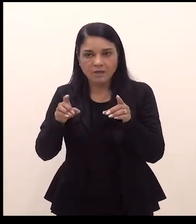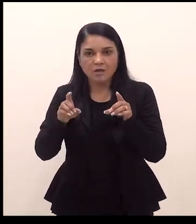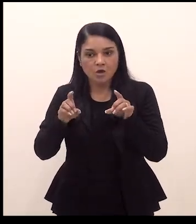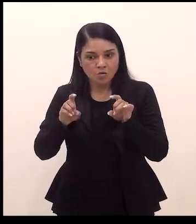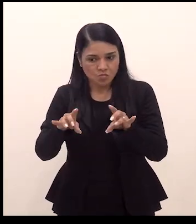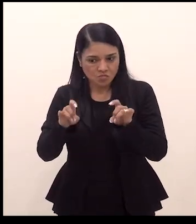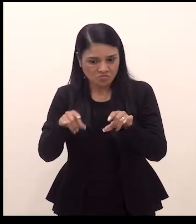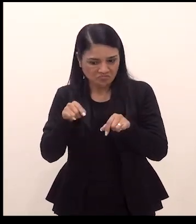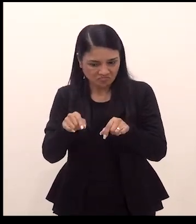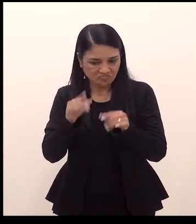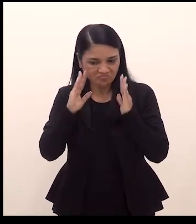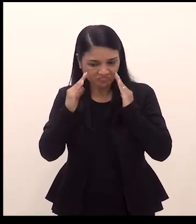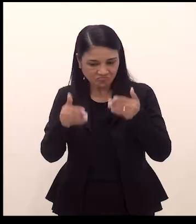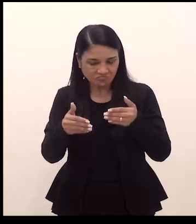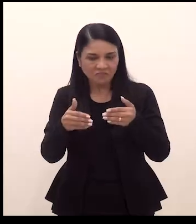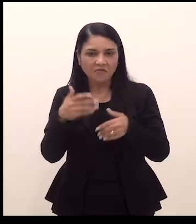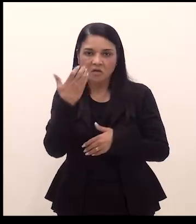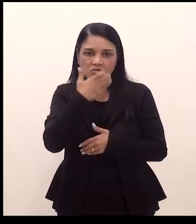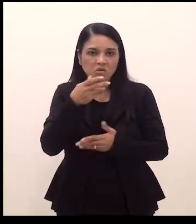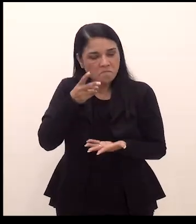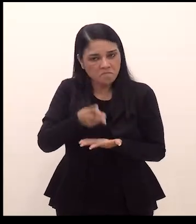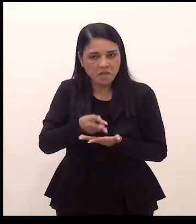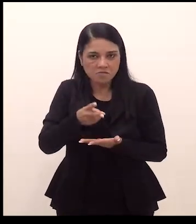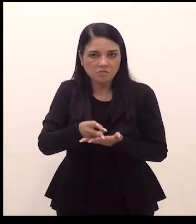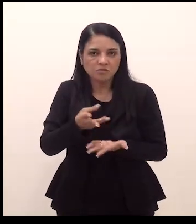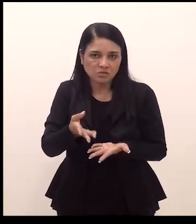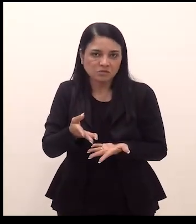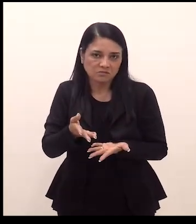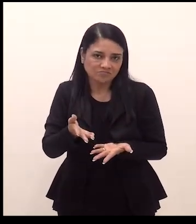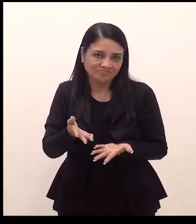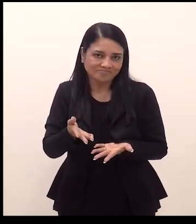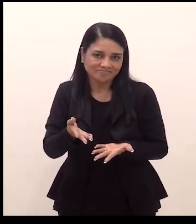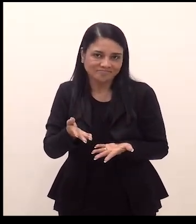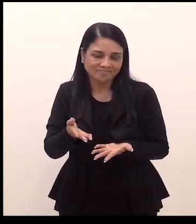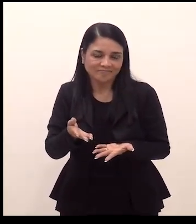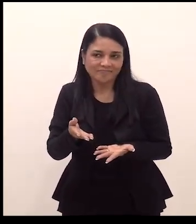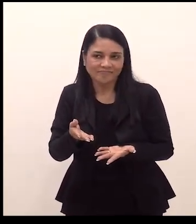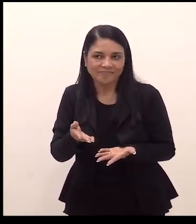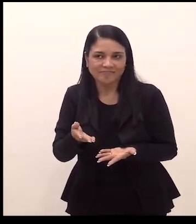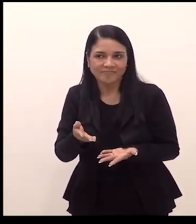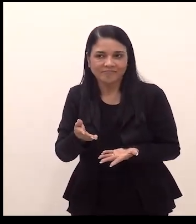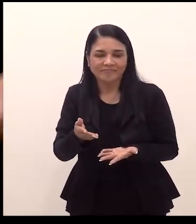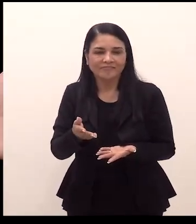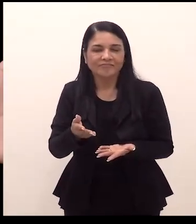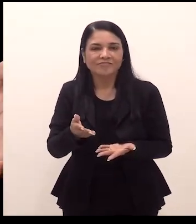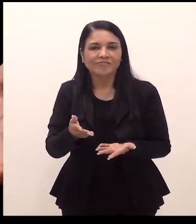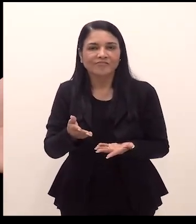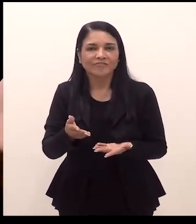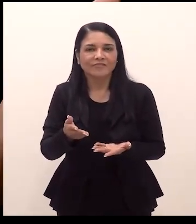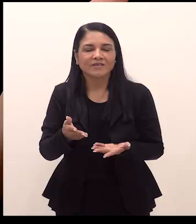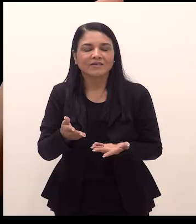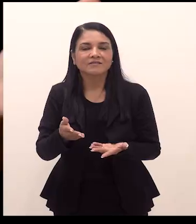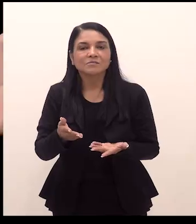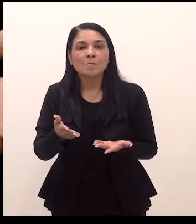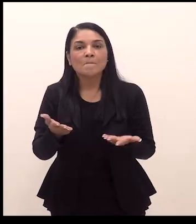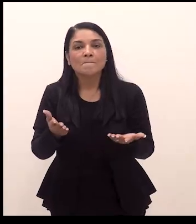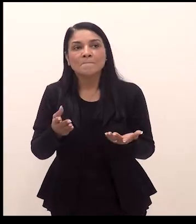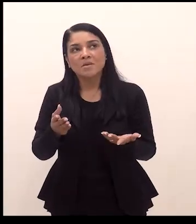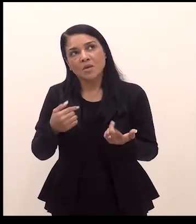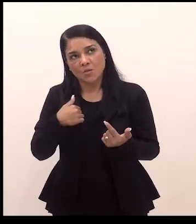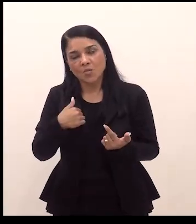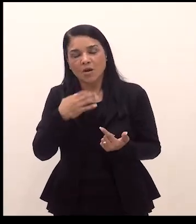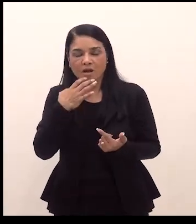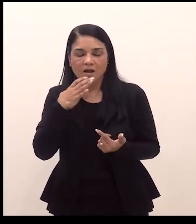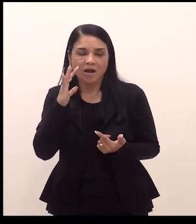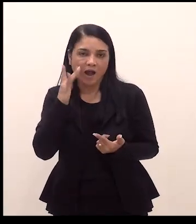uma curadoria algorítmica, na verdade, você só vai ouvir sempre as mesmas coisas. E essa mesma lógica funciona para basicamente tudo hoje na